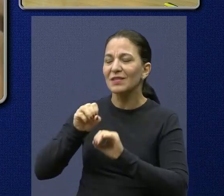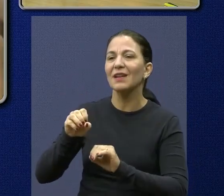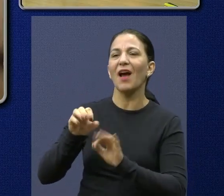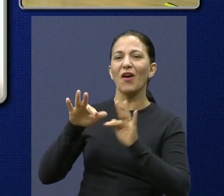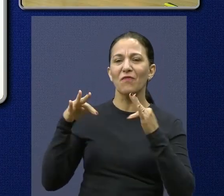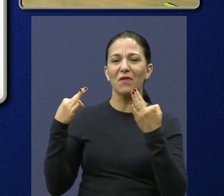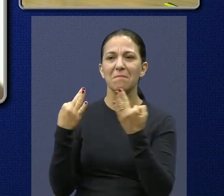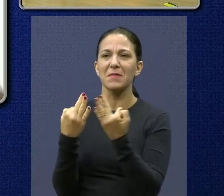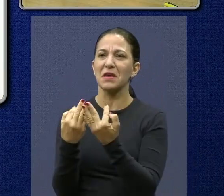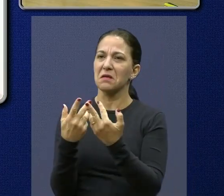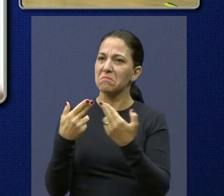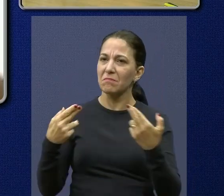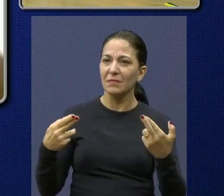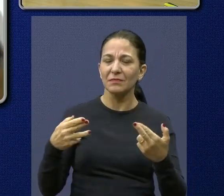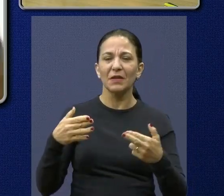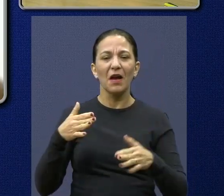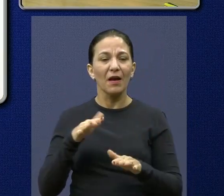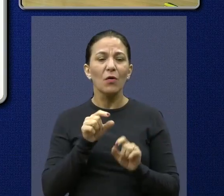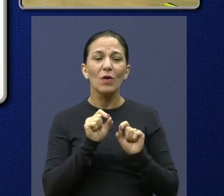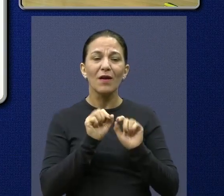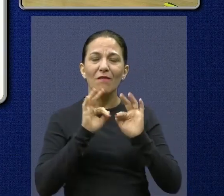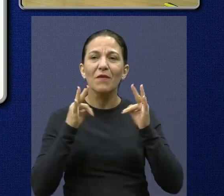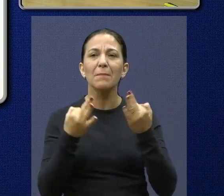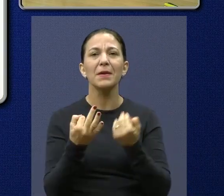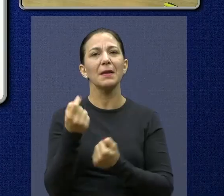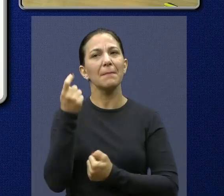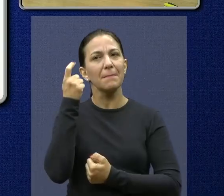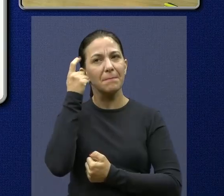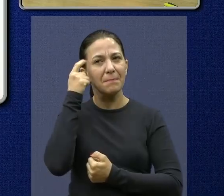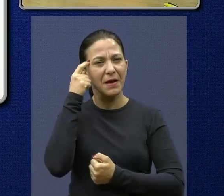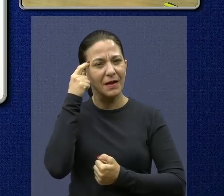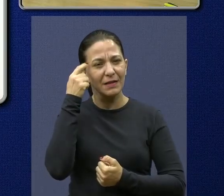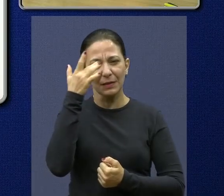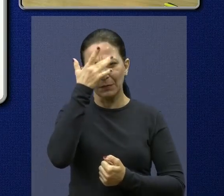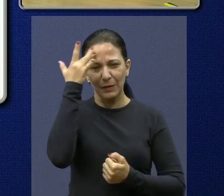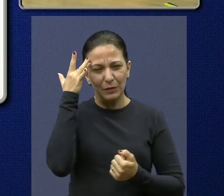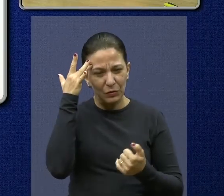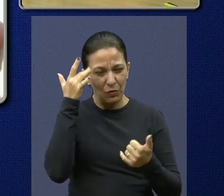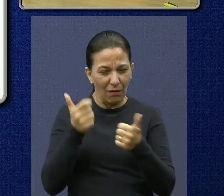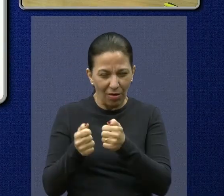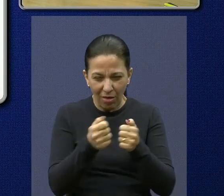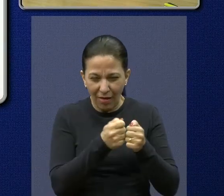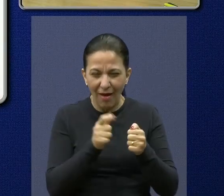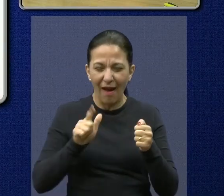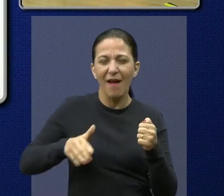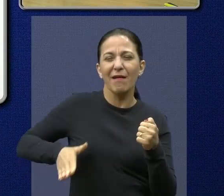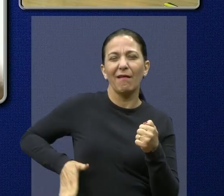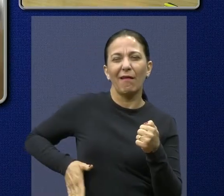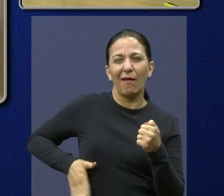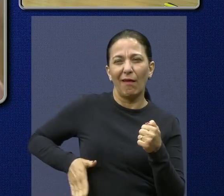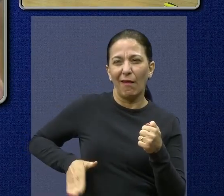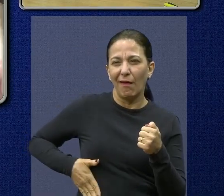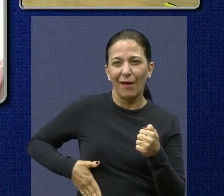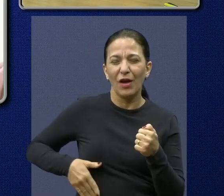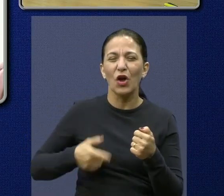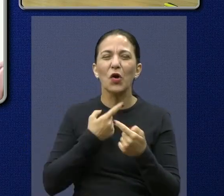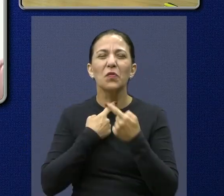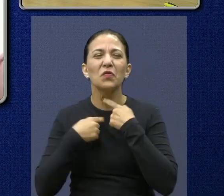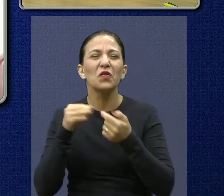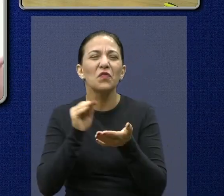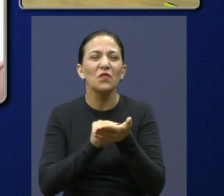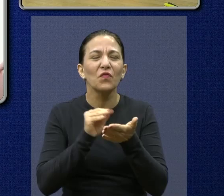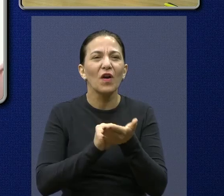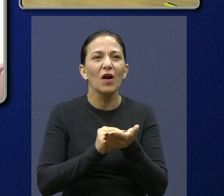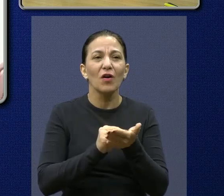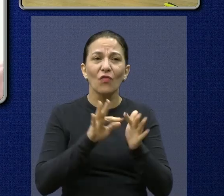os familiares também acham que é vagabundo, que parte dos familiares, né? Vai achar que é só uma questão de força de vontade. Eu não consigo entender,